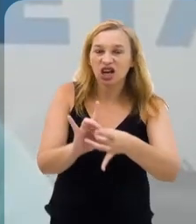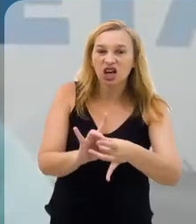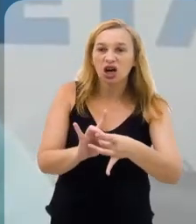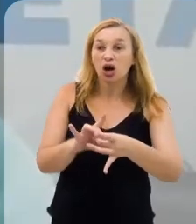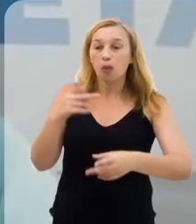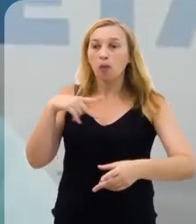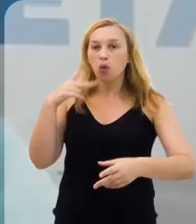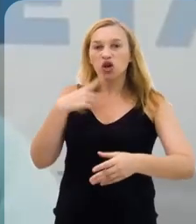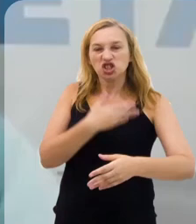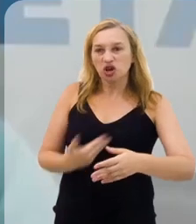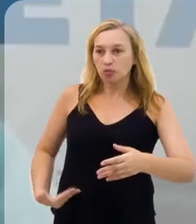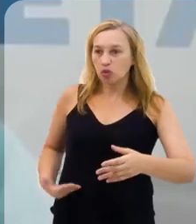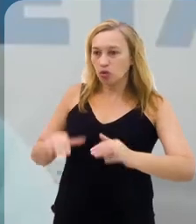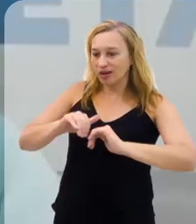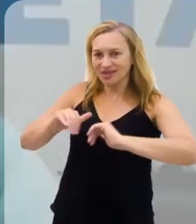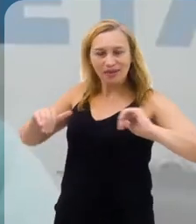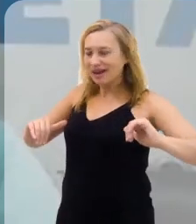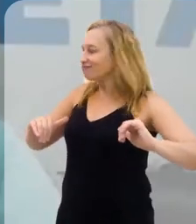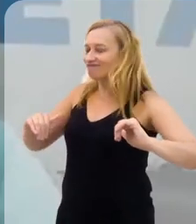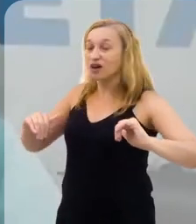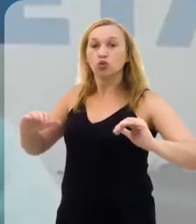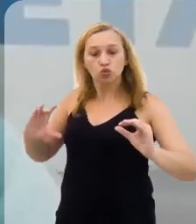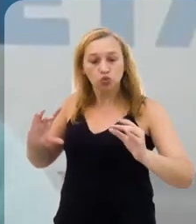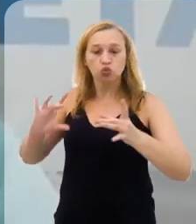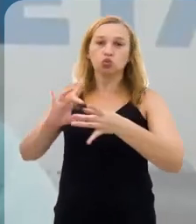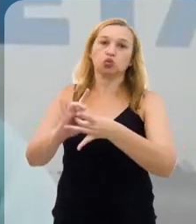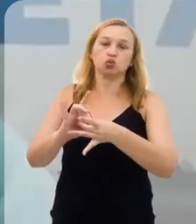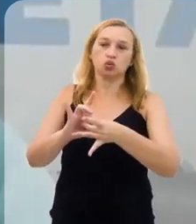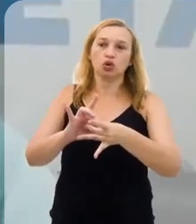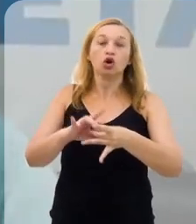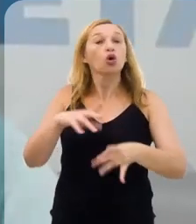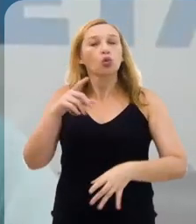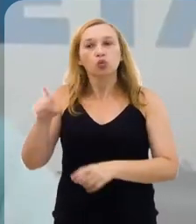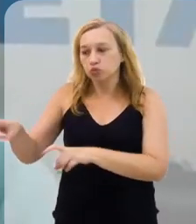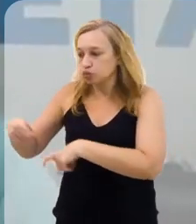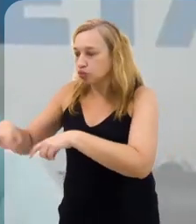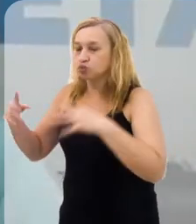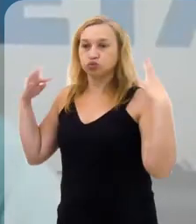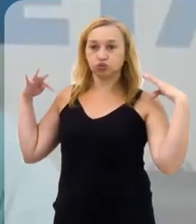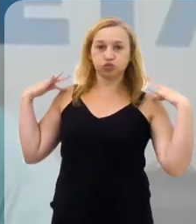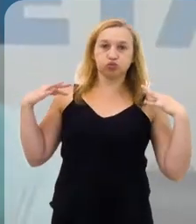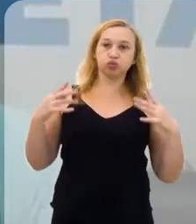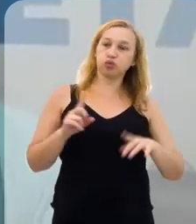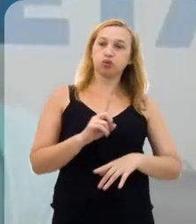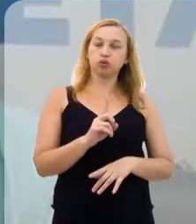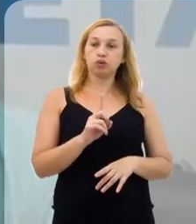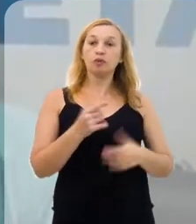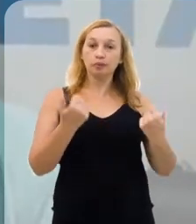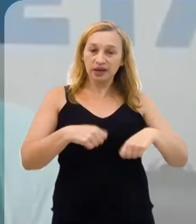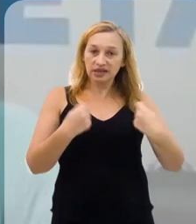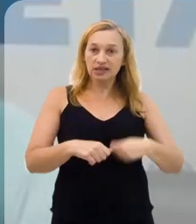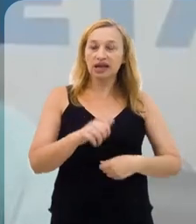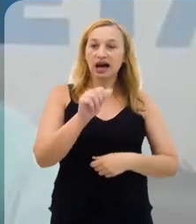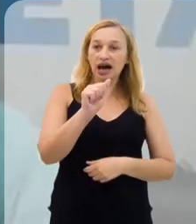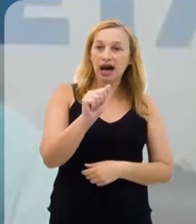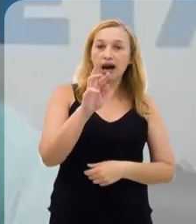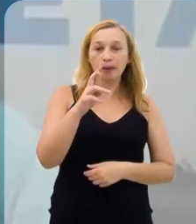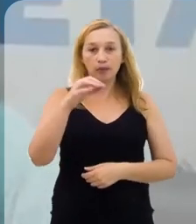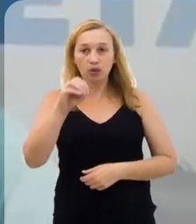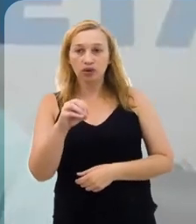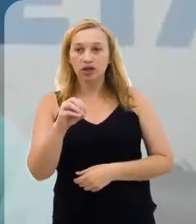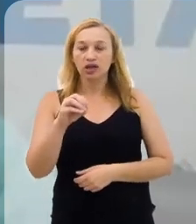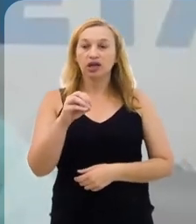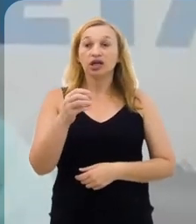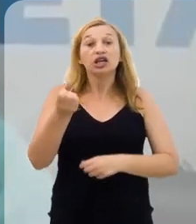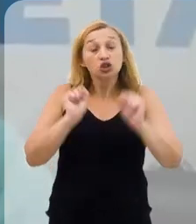complementares. Né, não há política isolada, política pública isolada, elas são complementares. O turismo rural não funciona